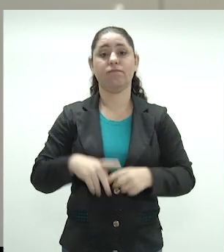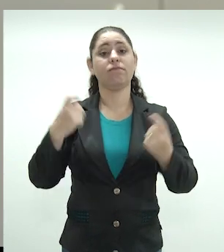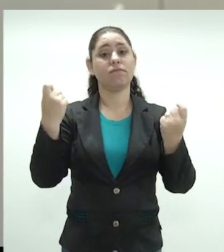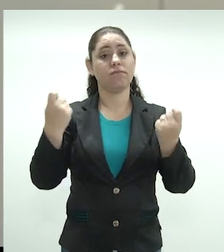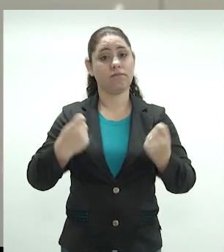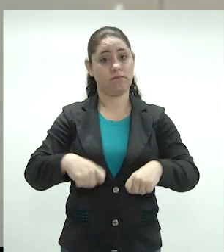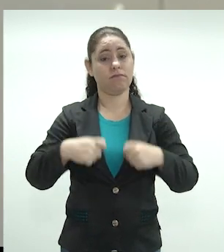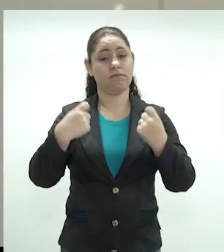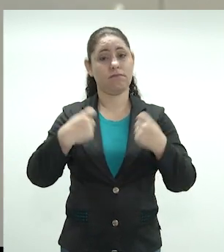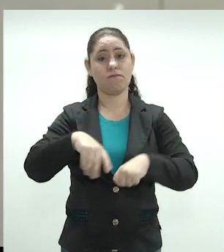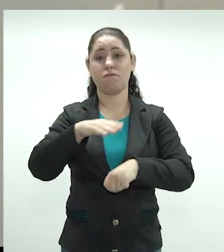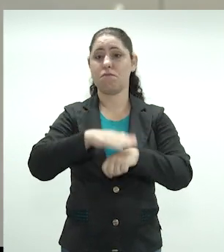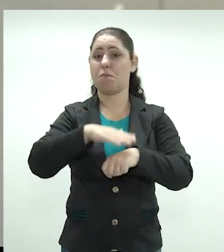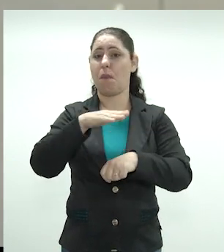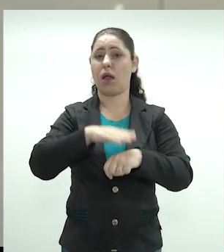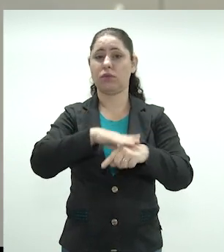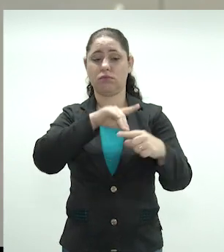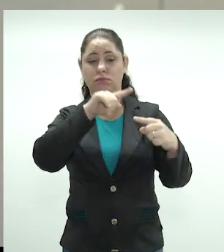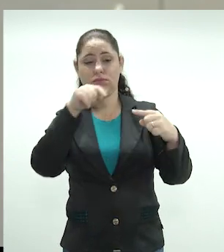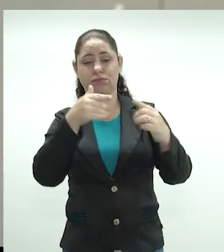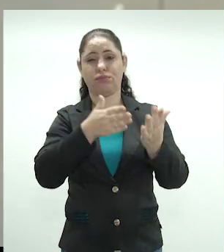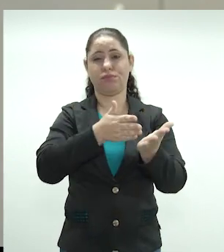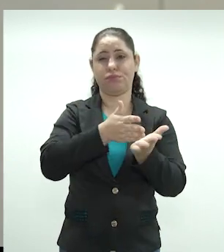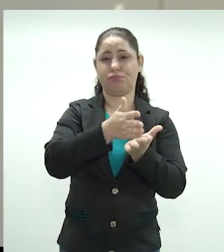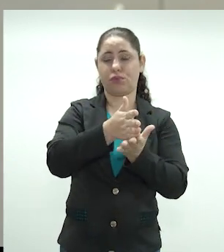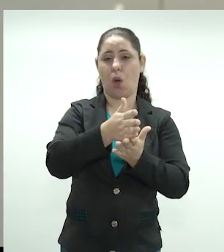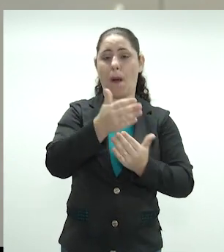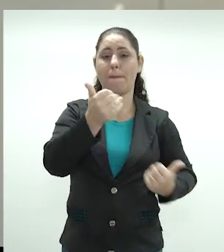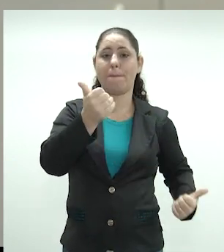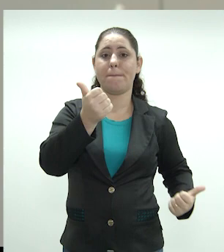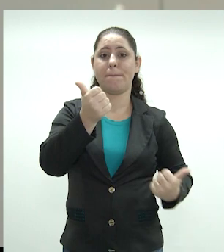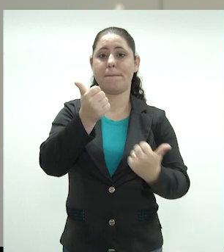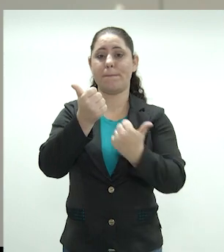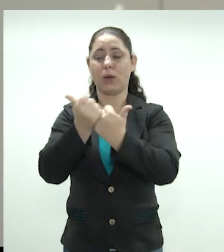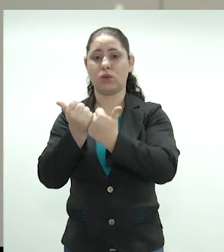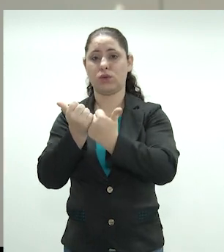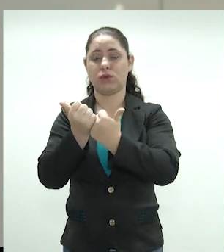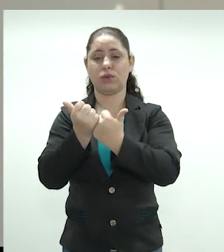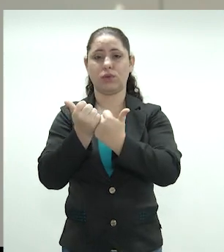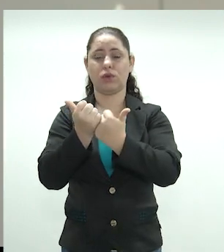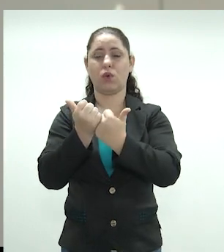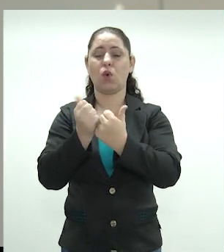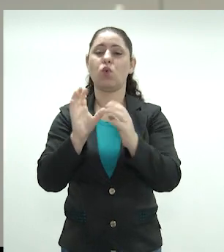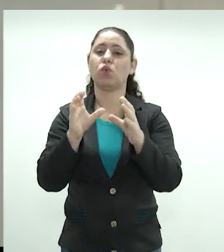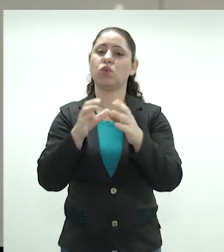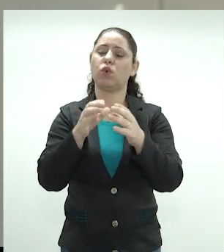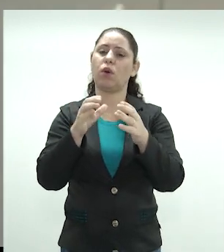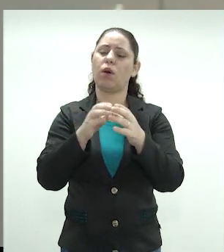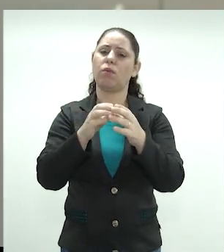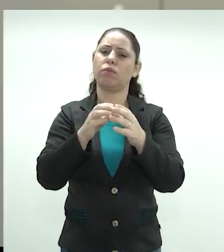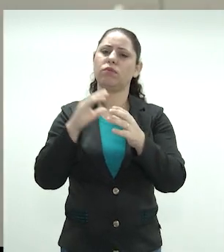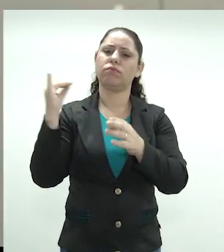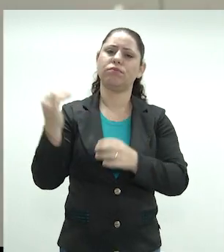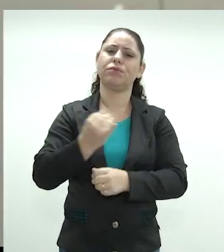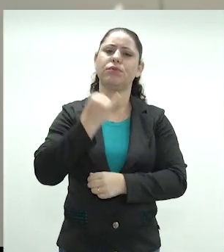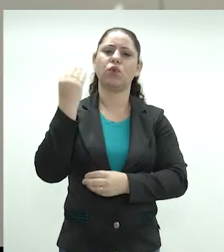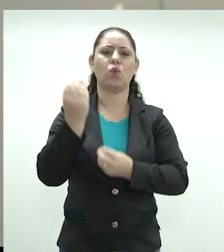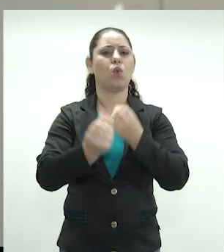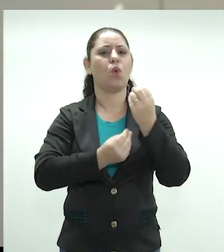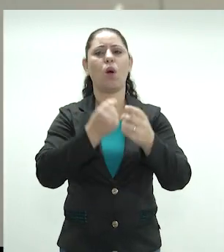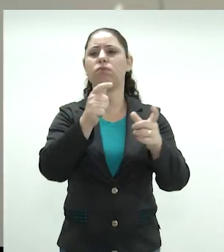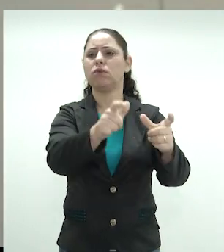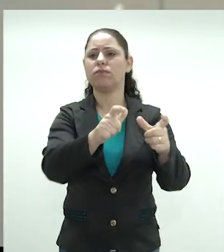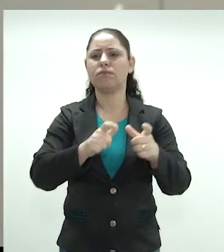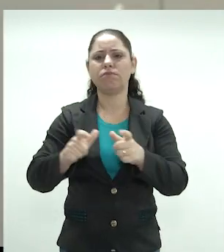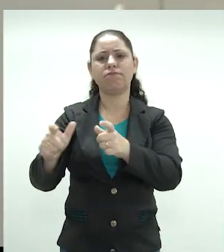é preciso de mais direção, mais apoio mesmo, que é o membro essencial na política, como